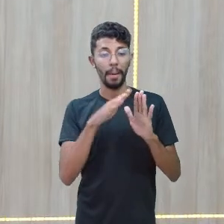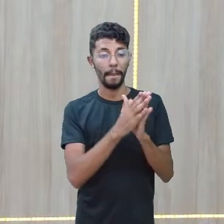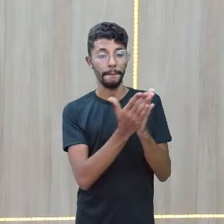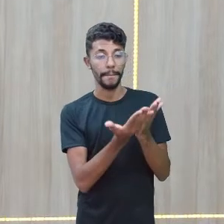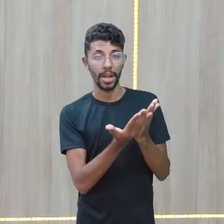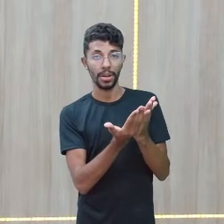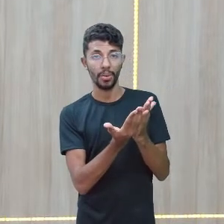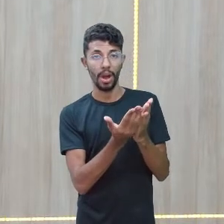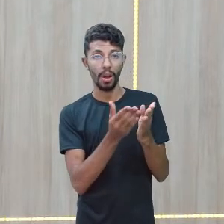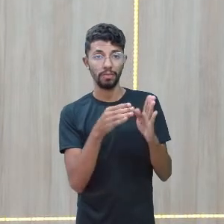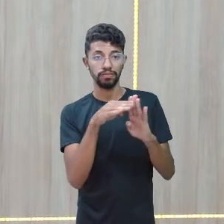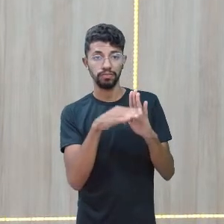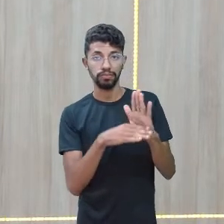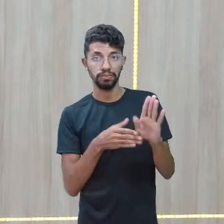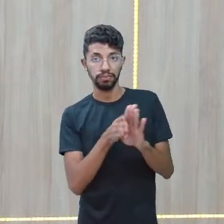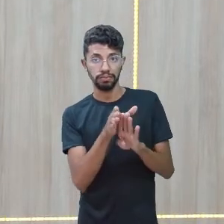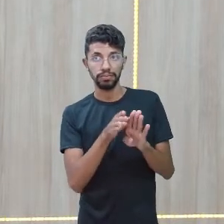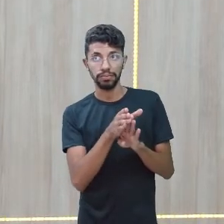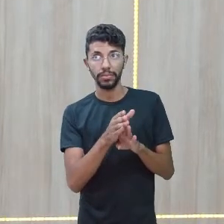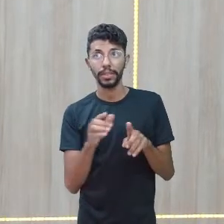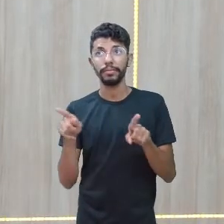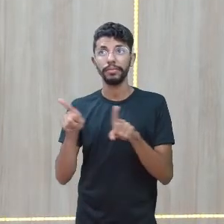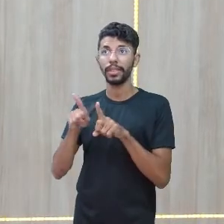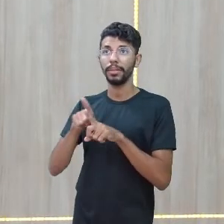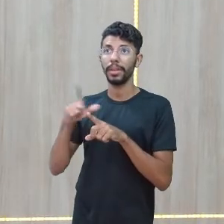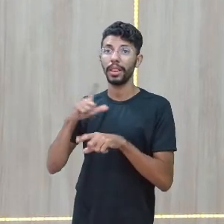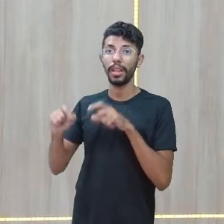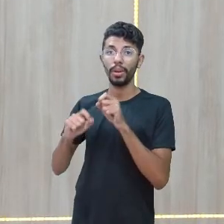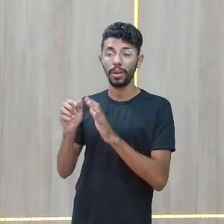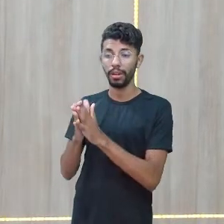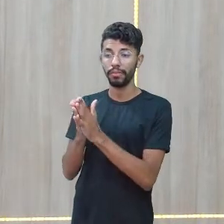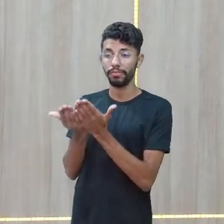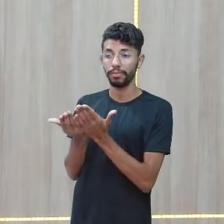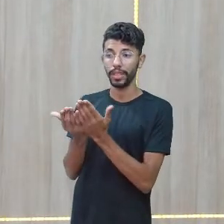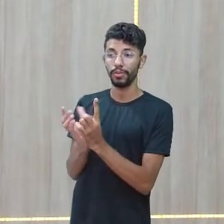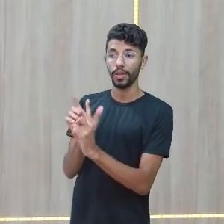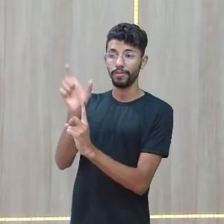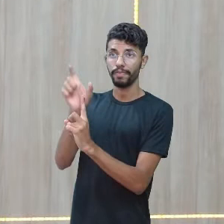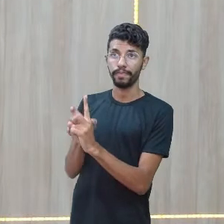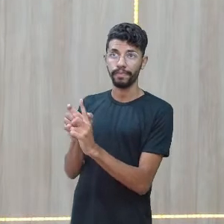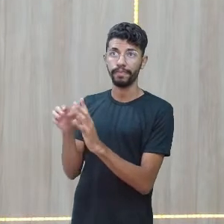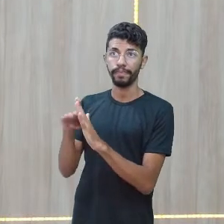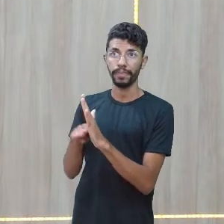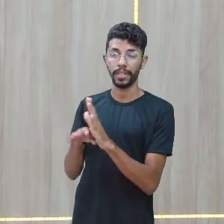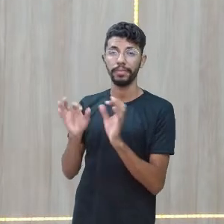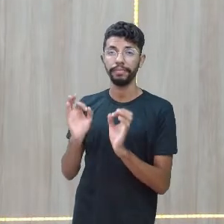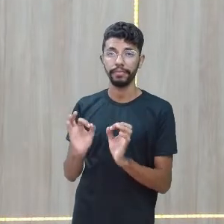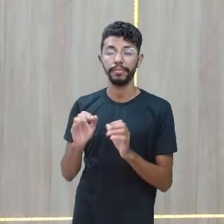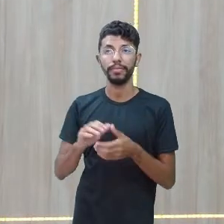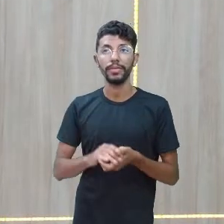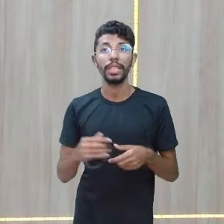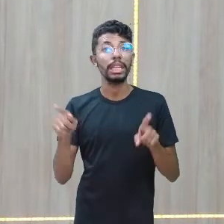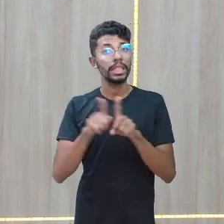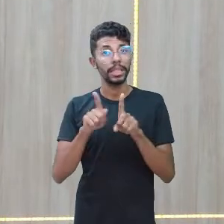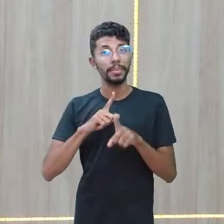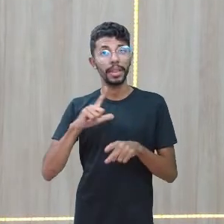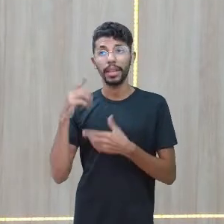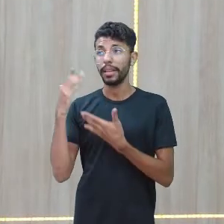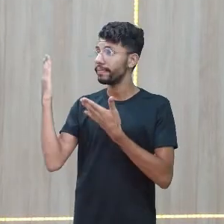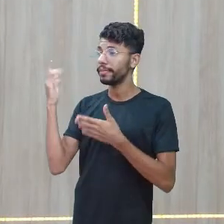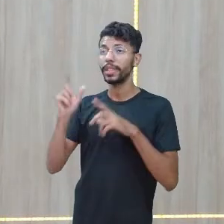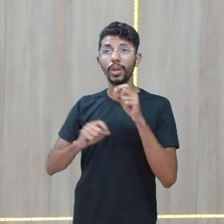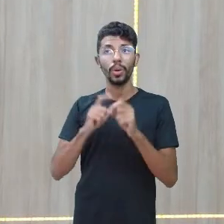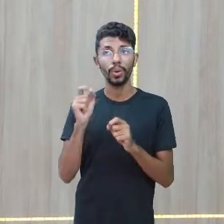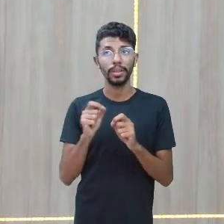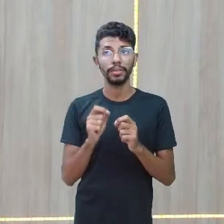manual de instruções, existe o User Manual, que é o manual do usuário. E existe também o User Guide, que é uma coisa muito